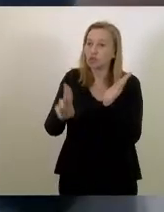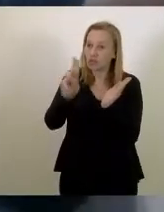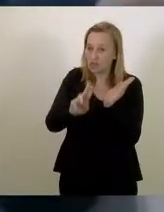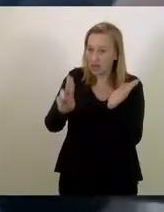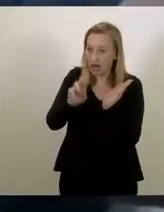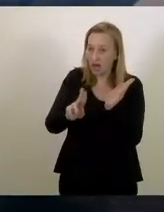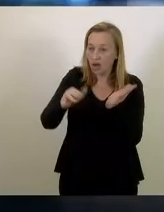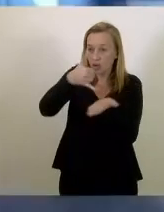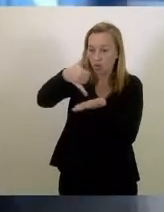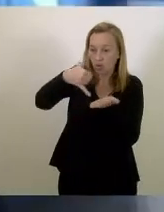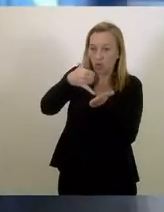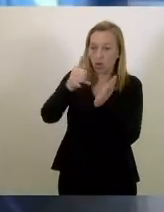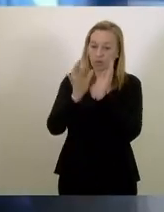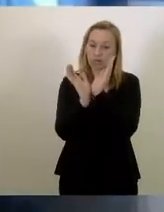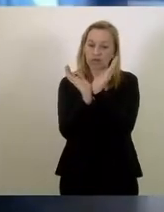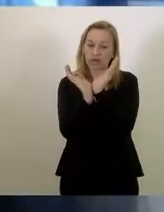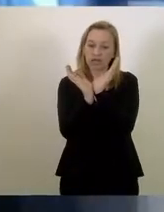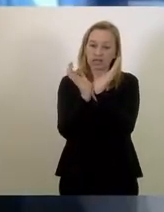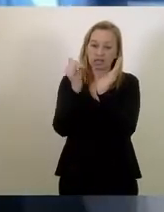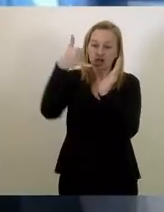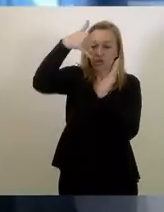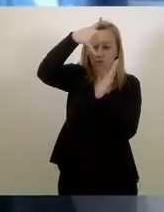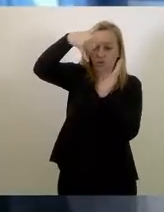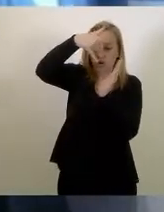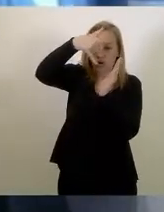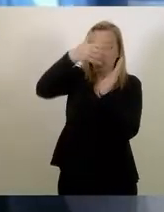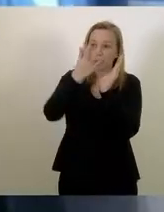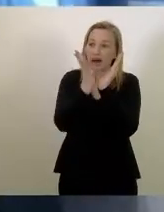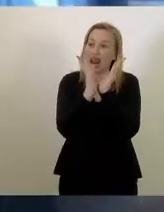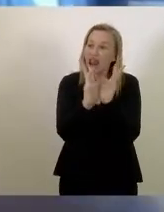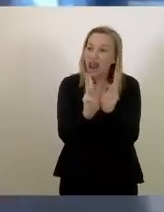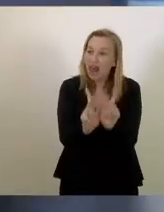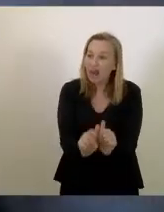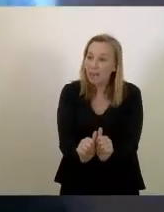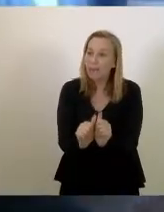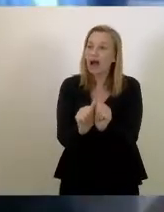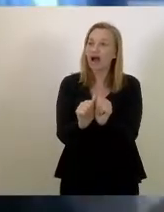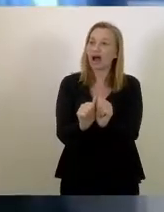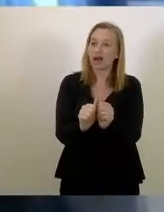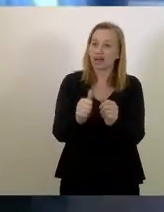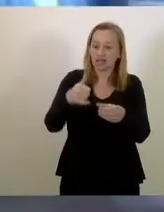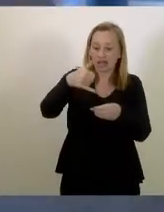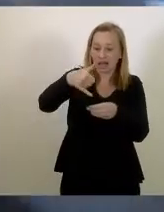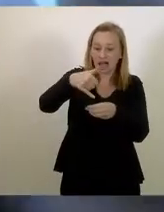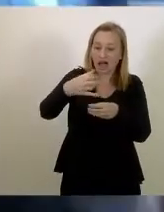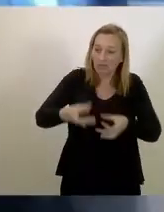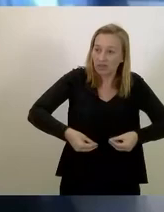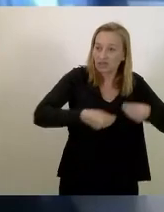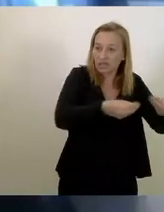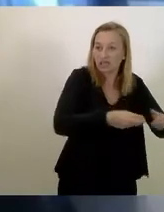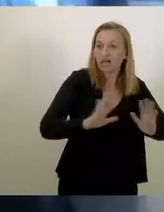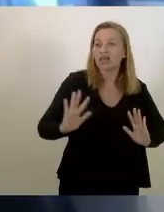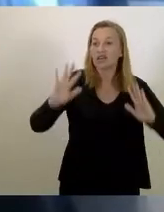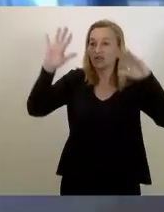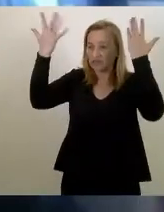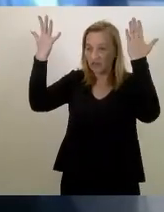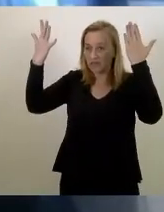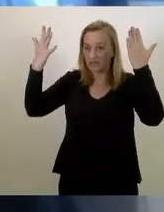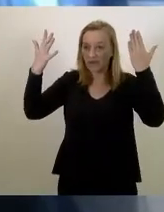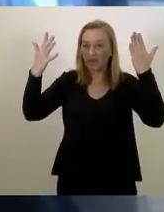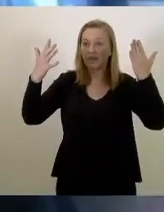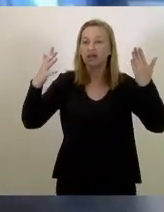funil para botar o óleo numa garrafinha e entregar para uma cooperativa de catadores viva o prove viva a reciclagem